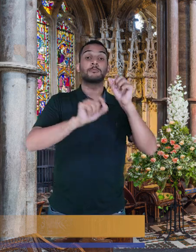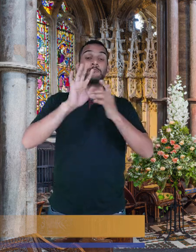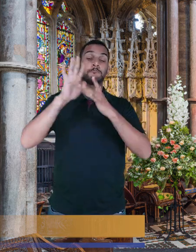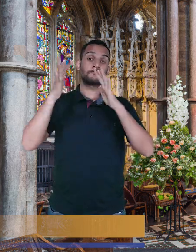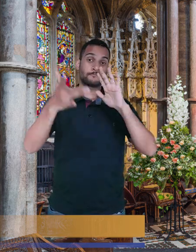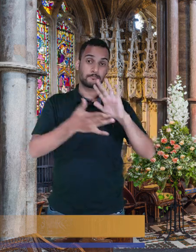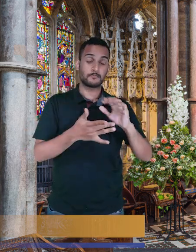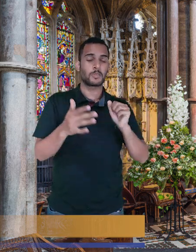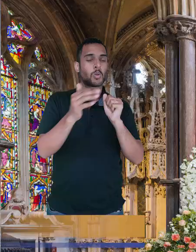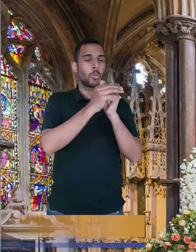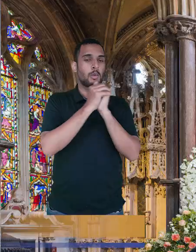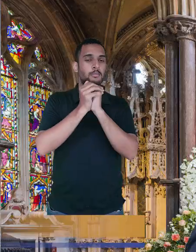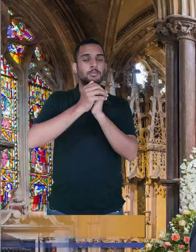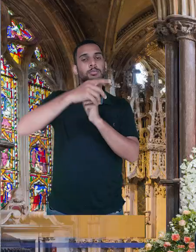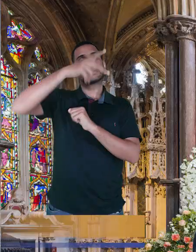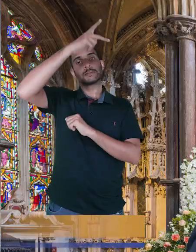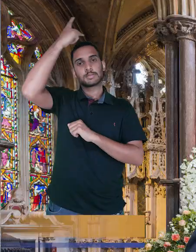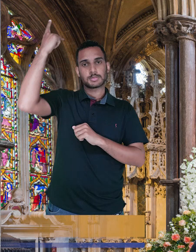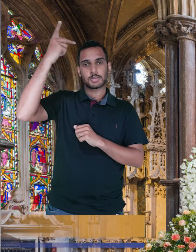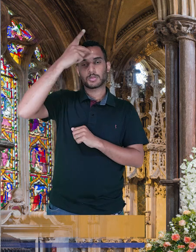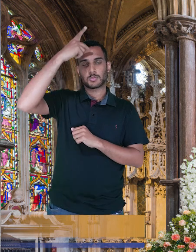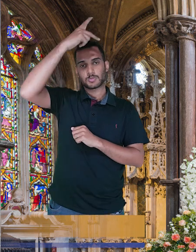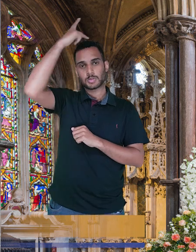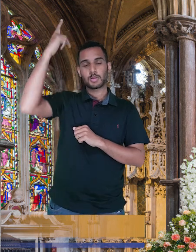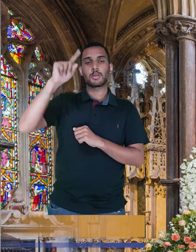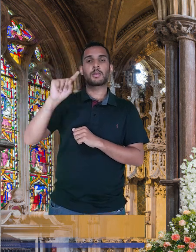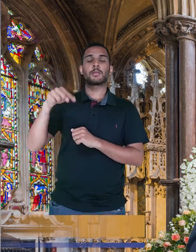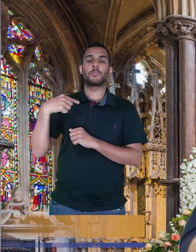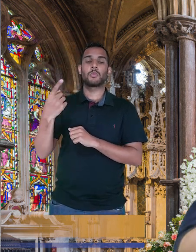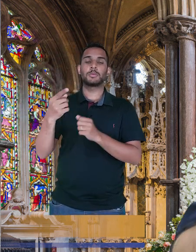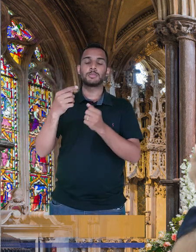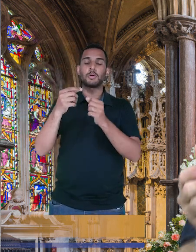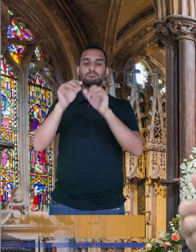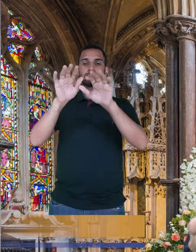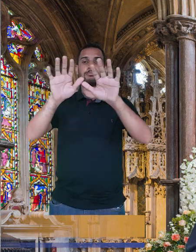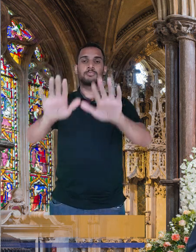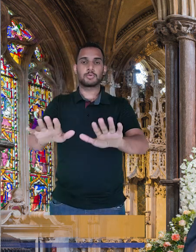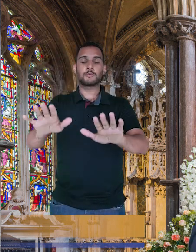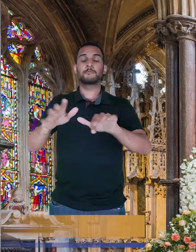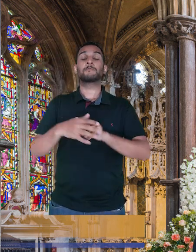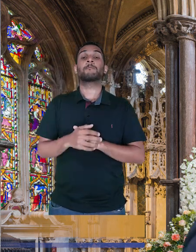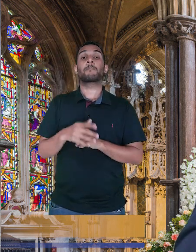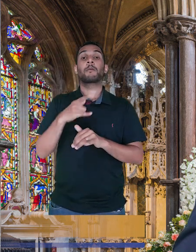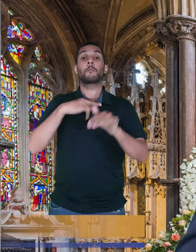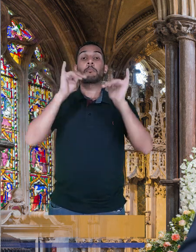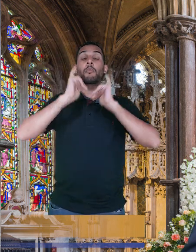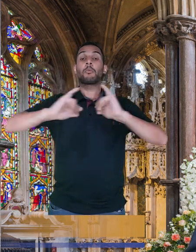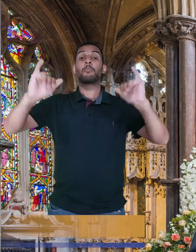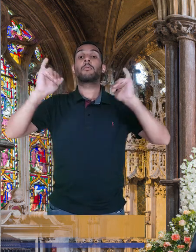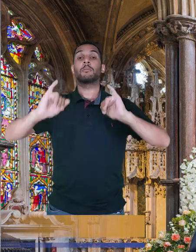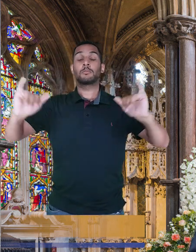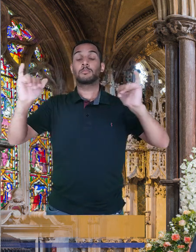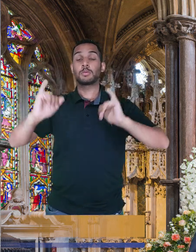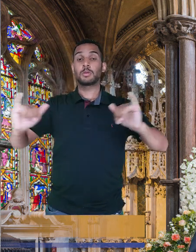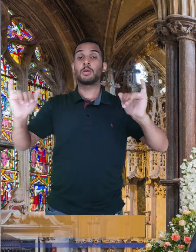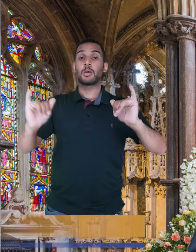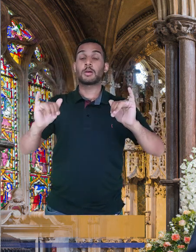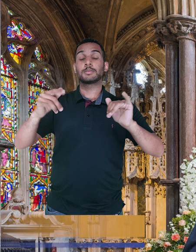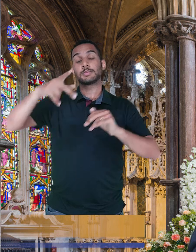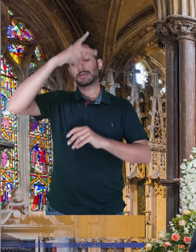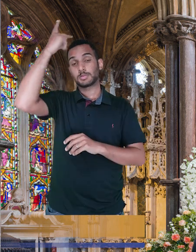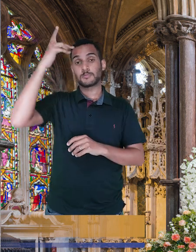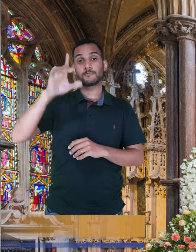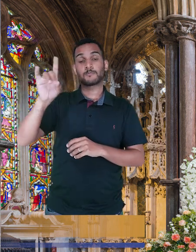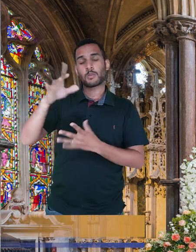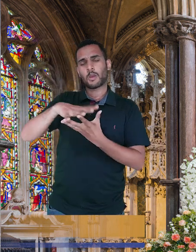Verbo encarnado. Na oração do Santo, na sequência do prefácio da missa, proclamamos a santidade divina.